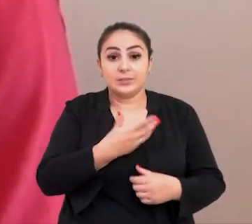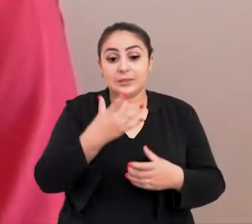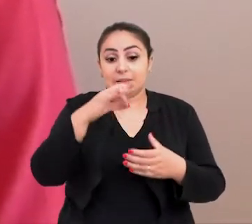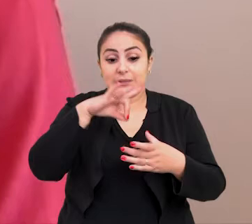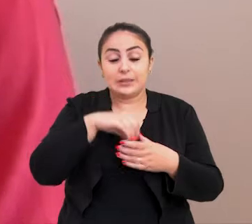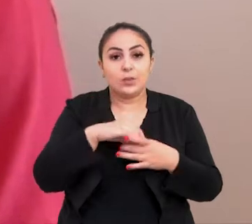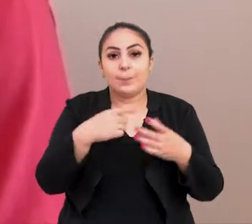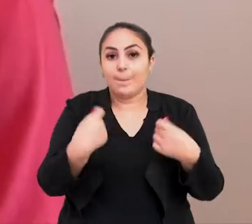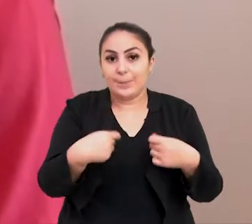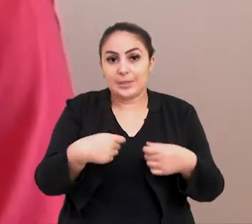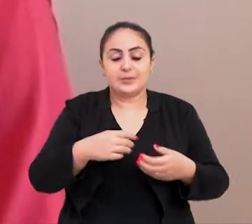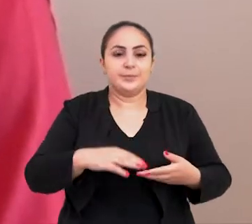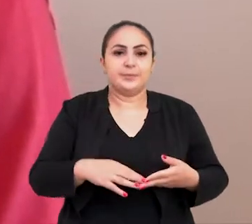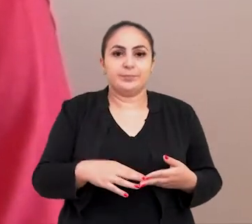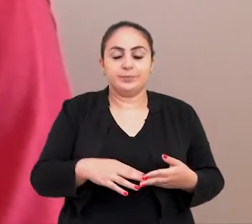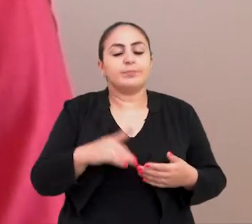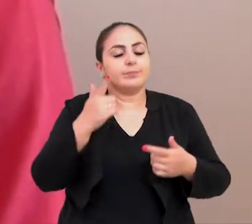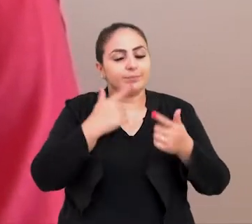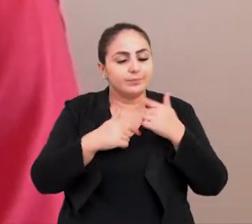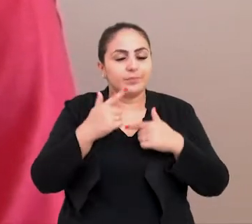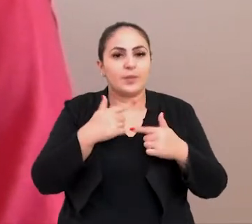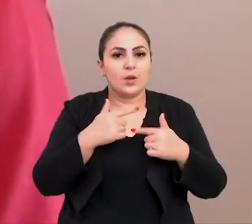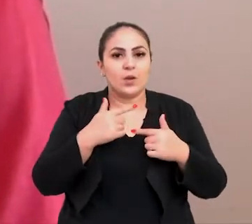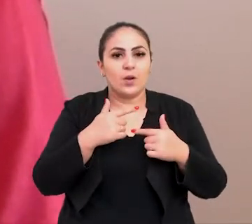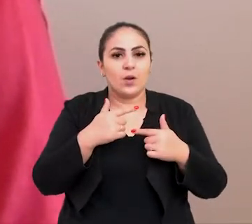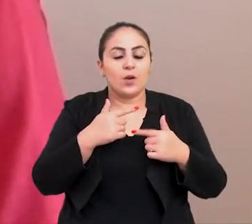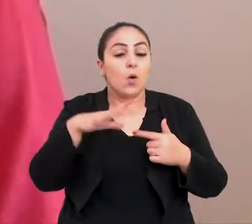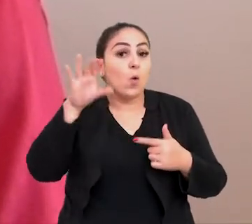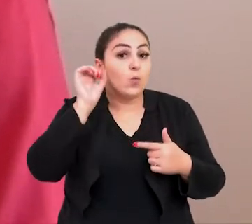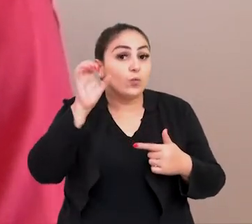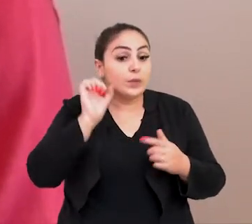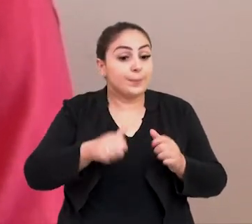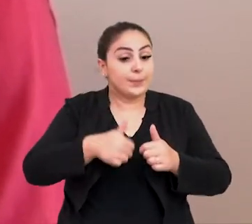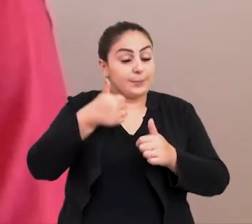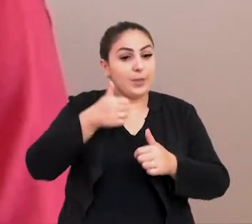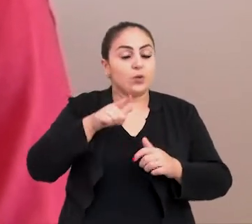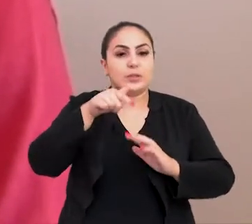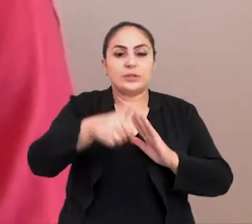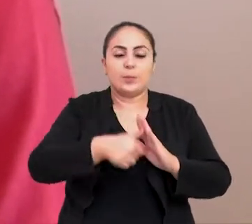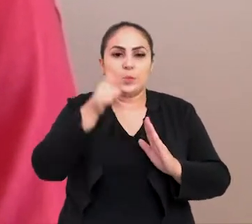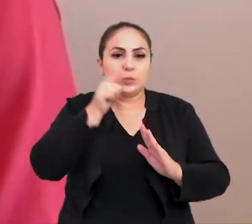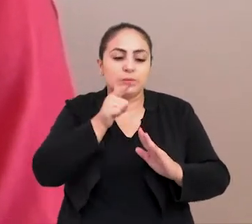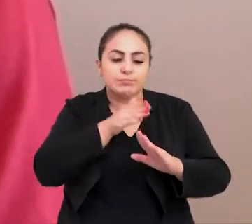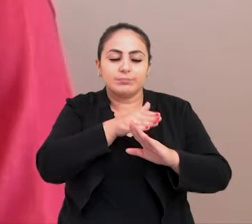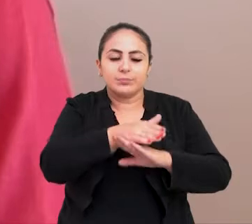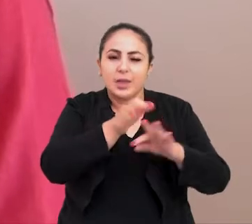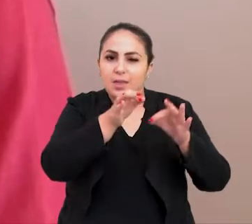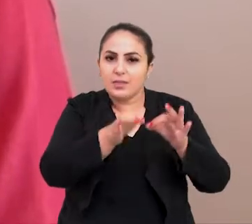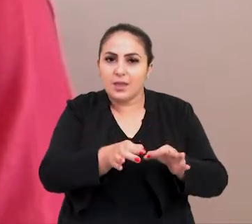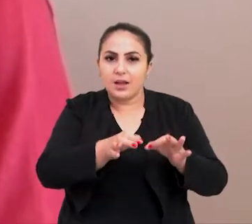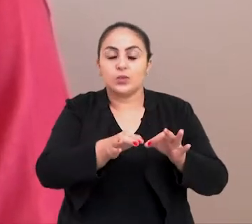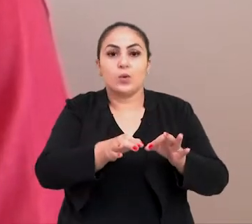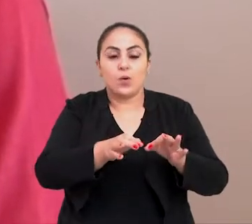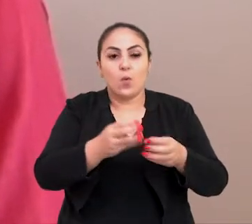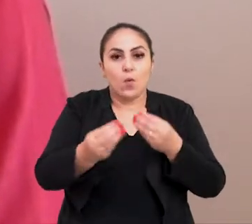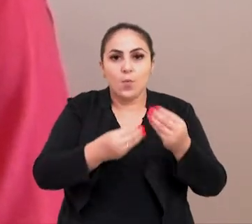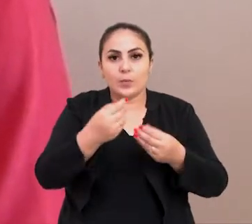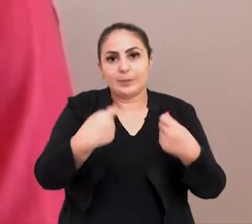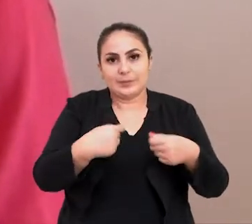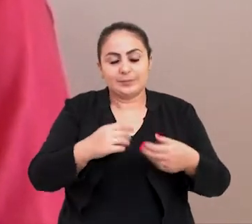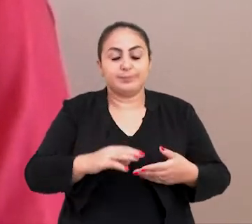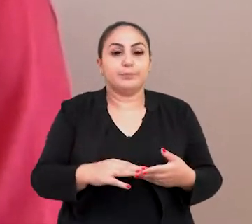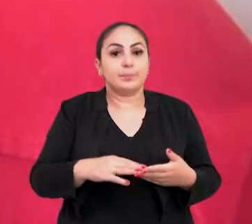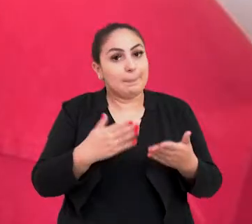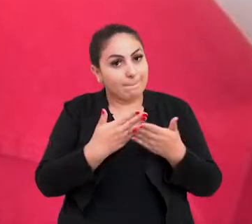pegar dentro daquilo que ele está precisando, sabe? Eu gosto de ouvir primeiro bastante eles para depois poder entrar bem certinho onde eles